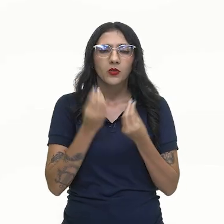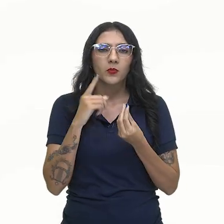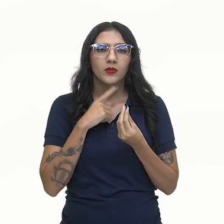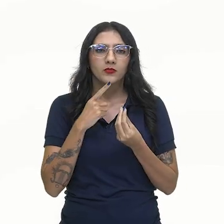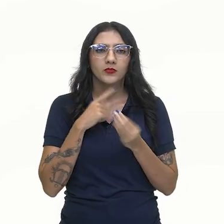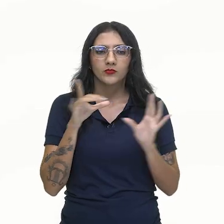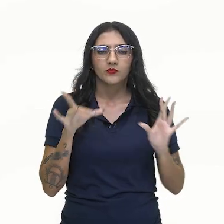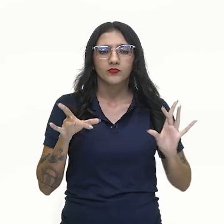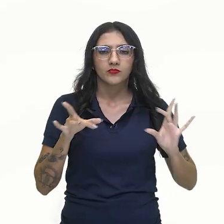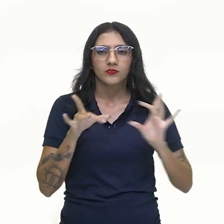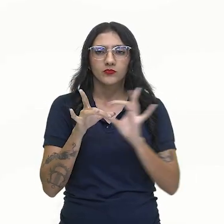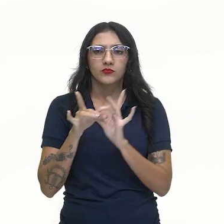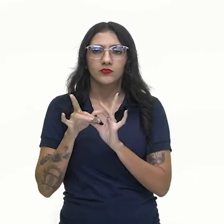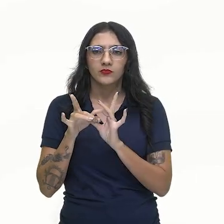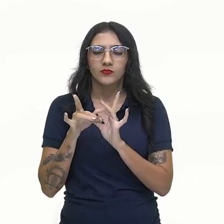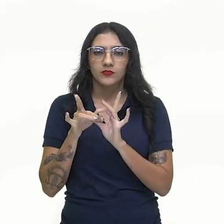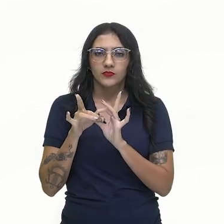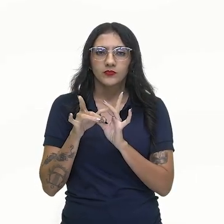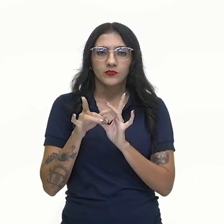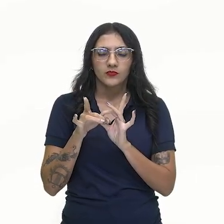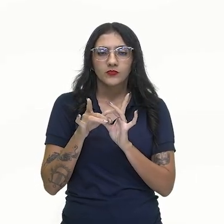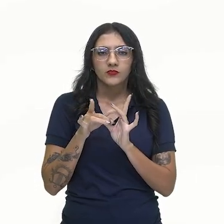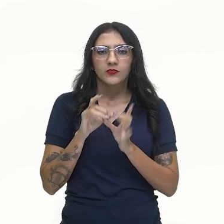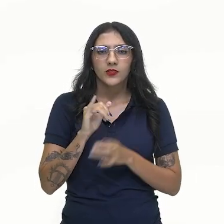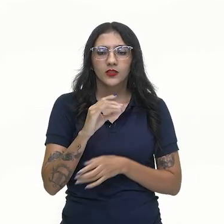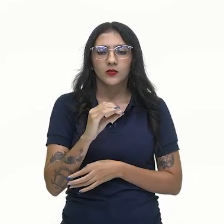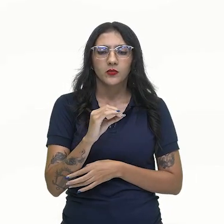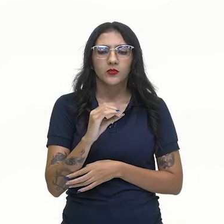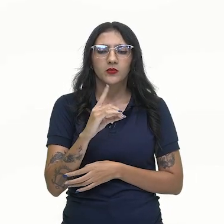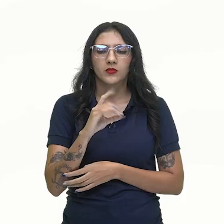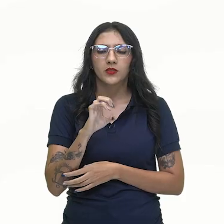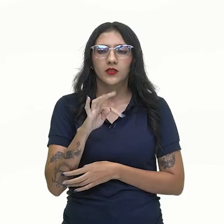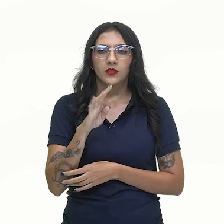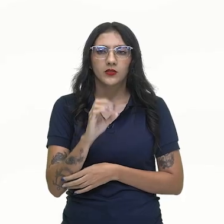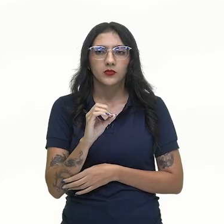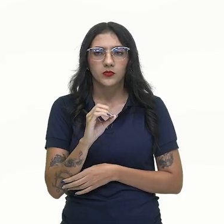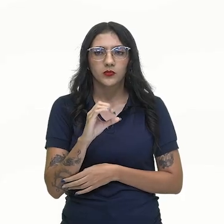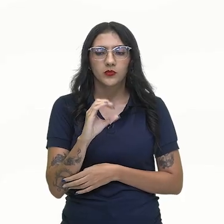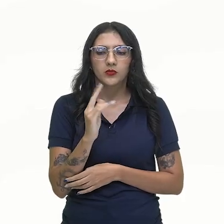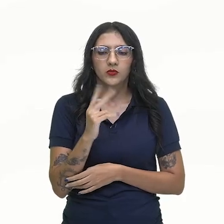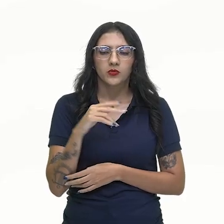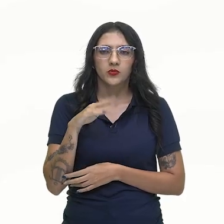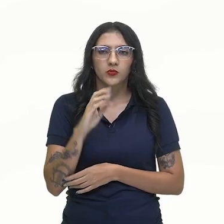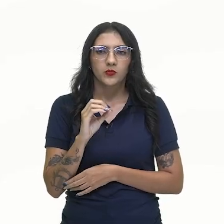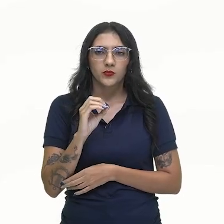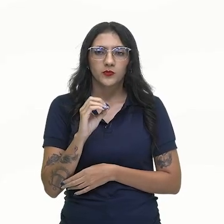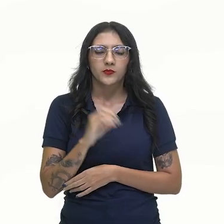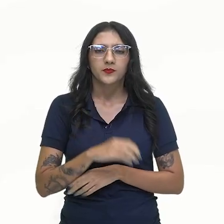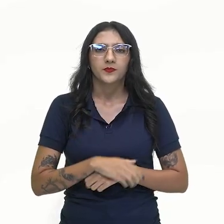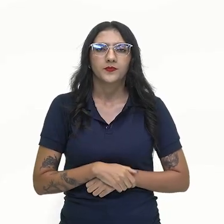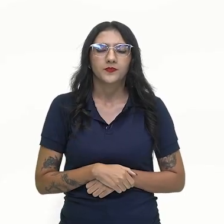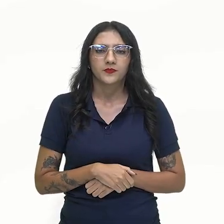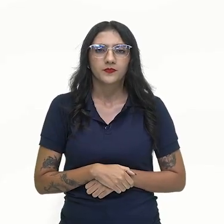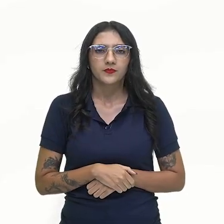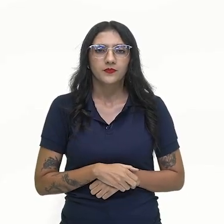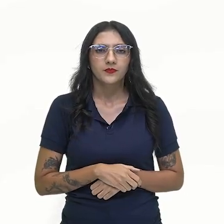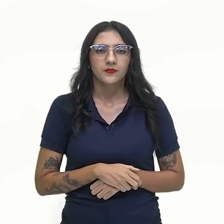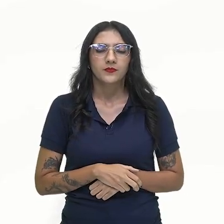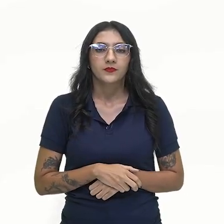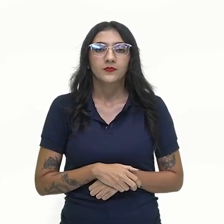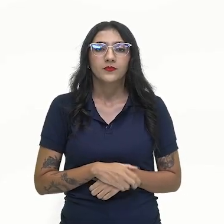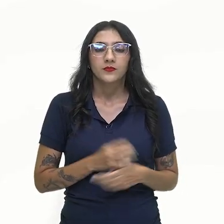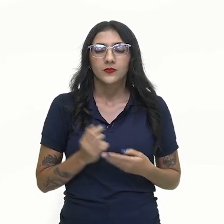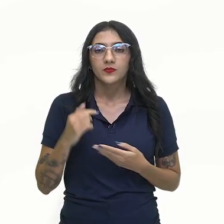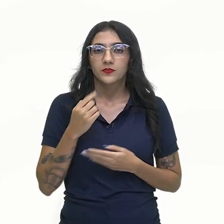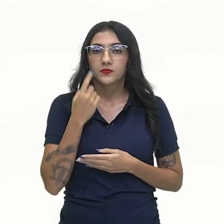se unir com o ânion iodeto, vai ficar iodeto de chumbo e o nitrato de sódio. Então, a gente observa